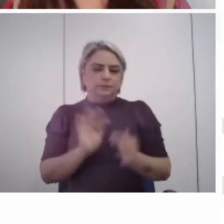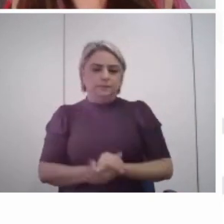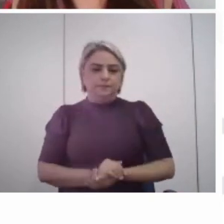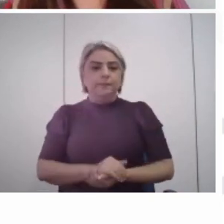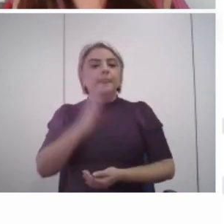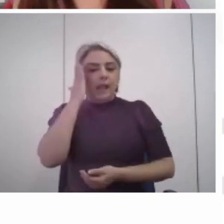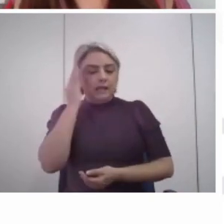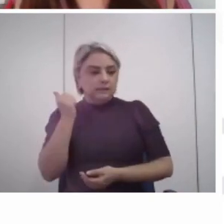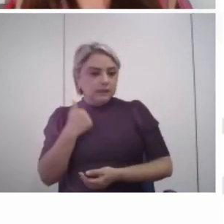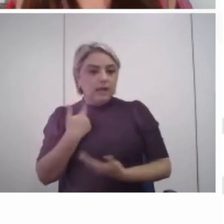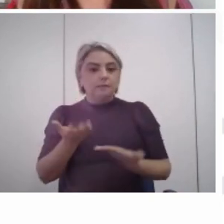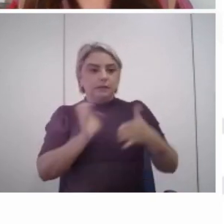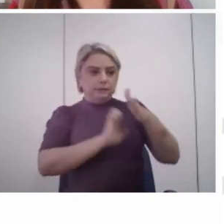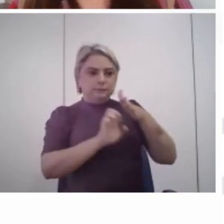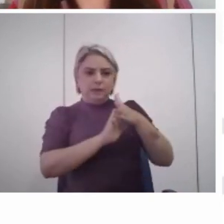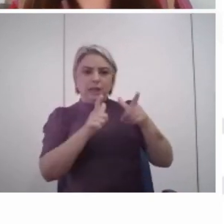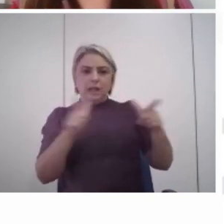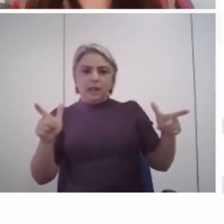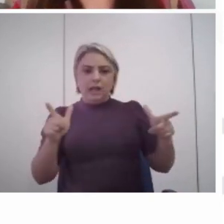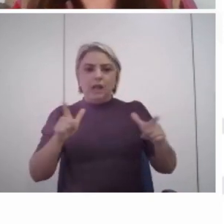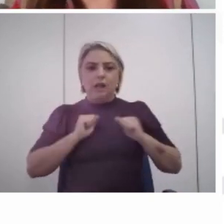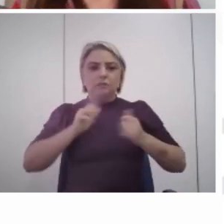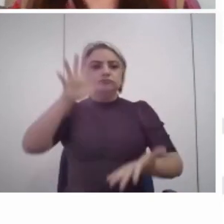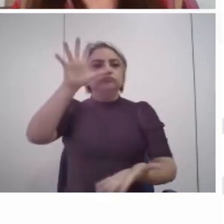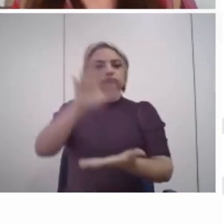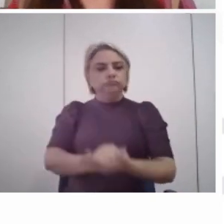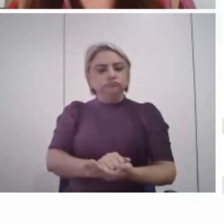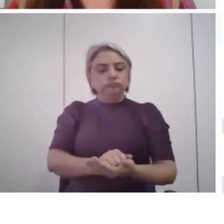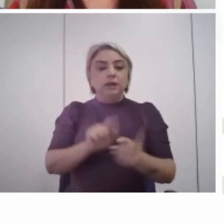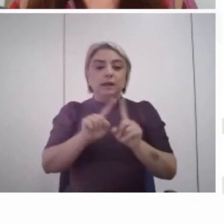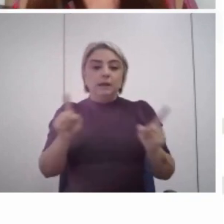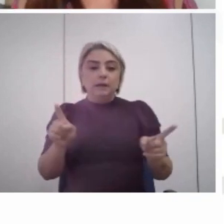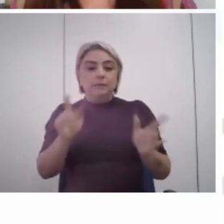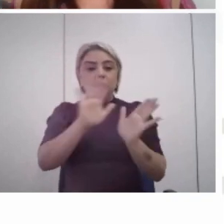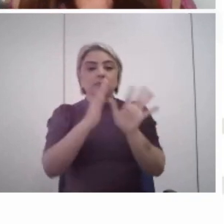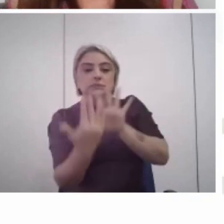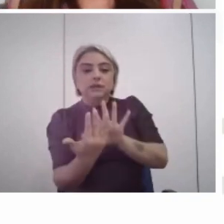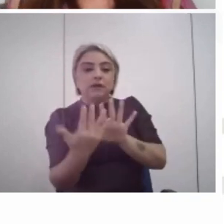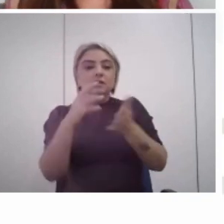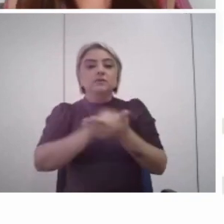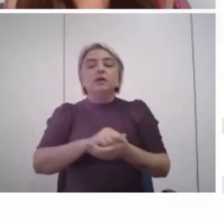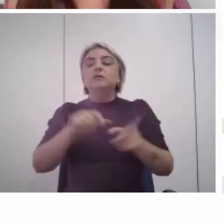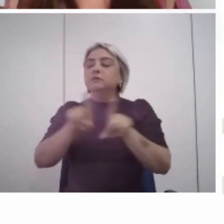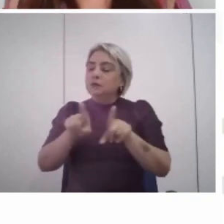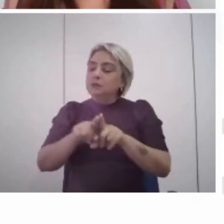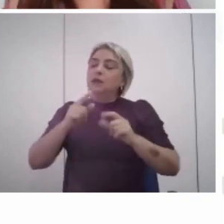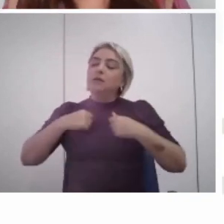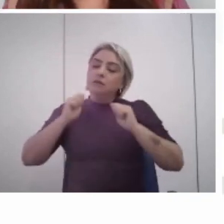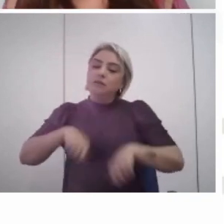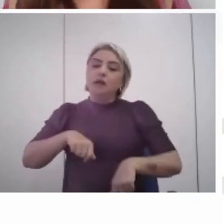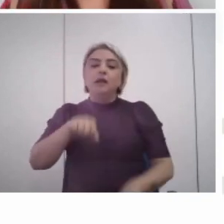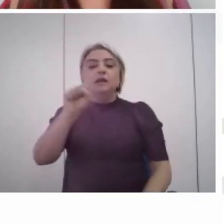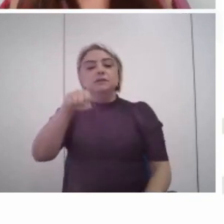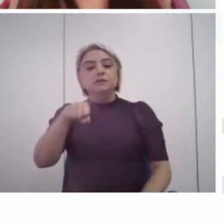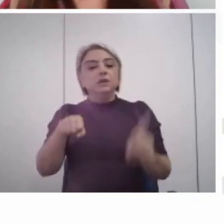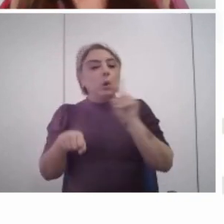gente sabe que para as grandes empresas, isso é feito através de um software, mas na interface do software também vem essa possibilidade de marcar sim ou não,